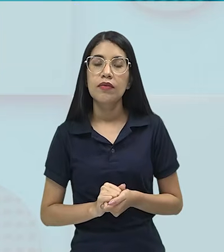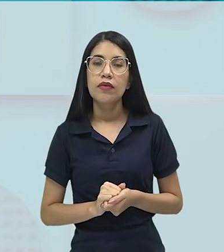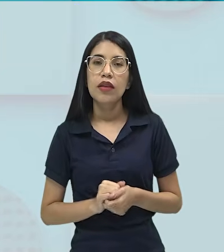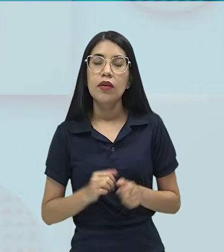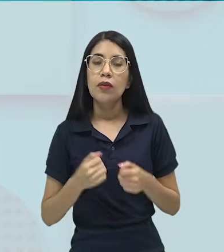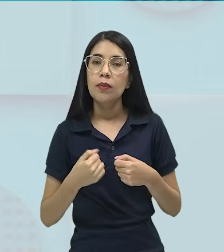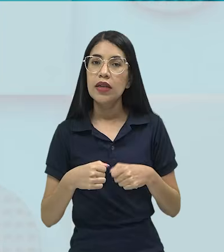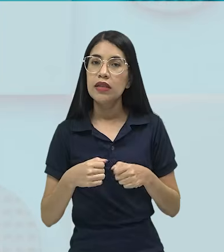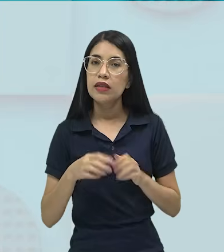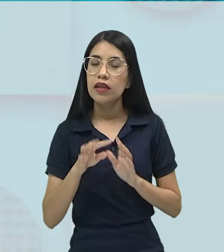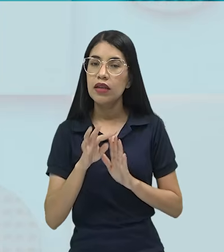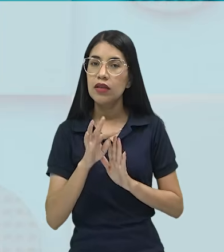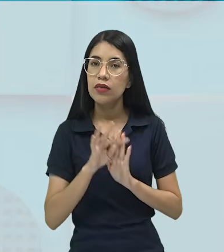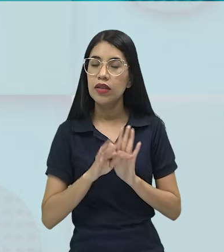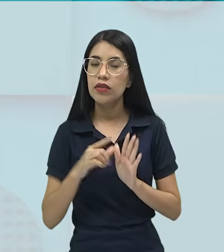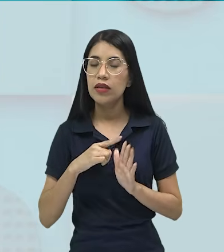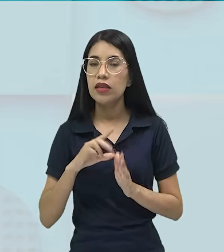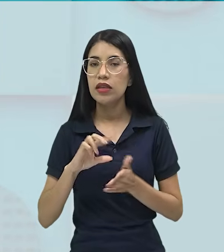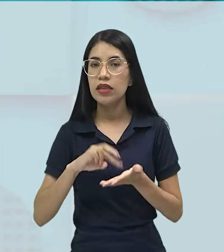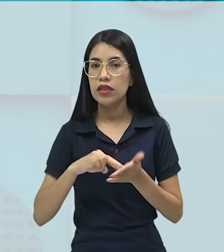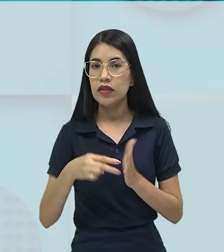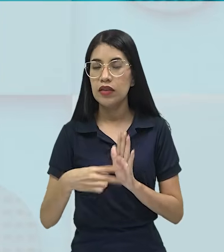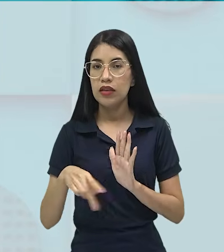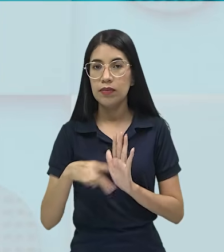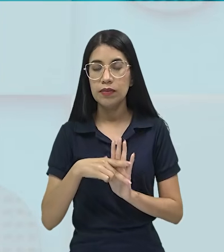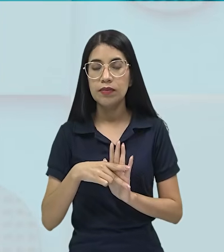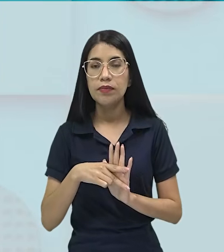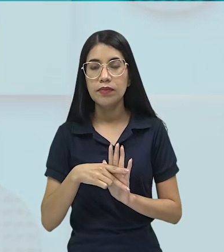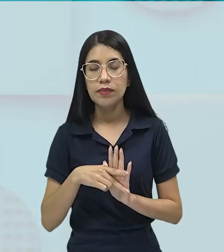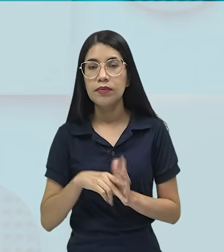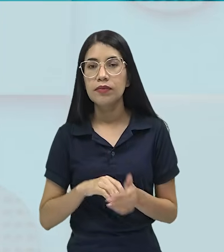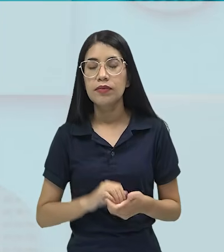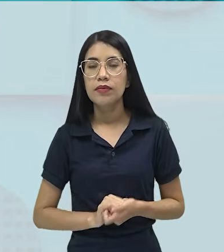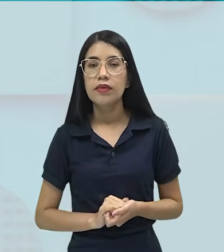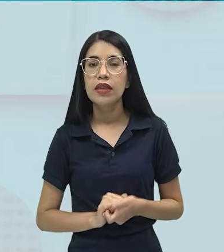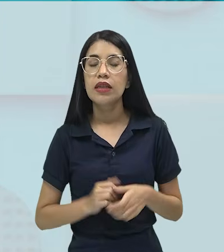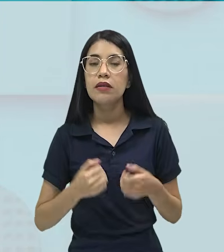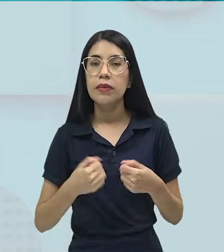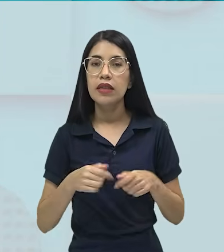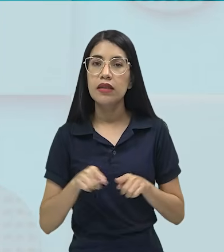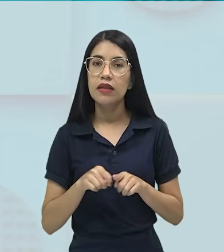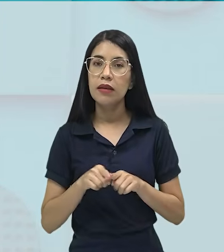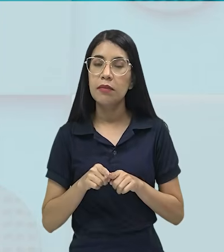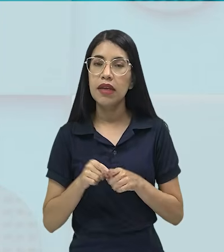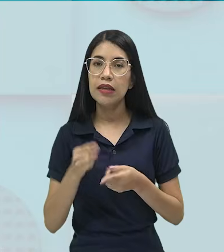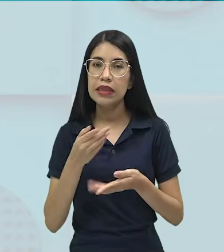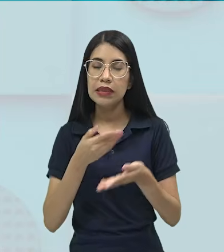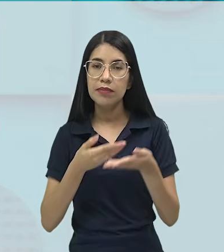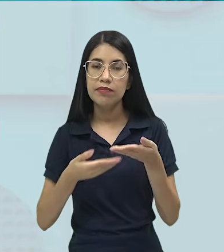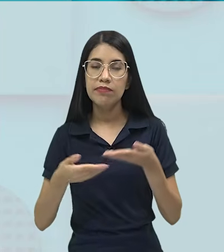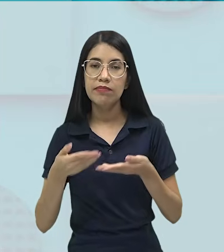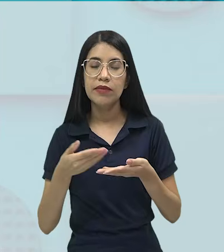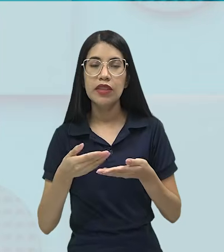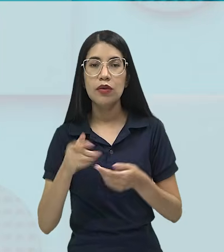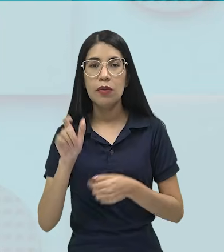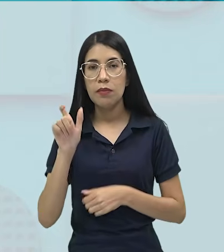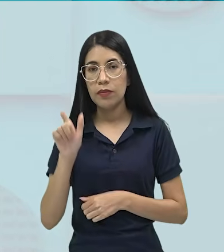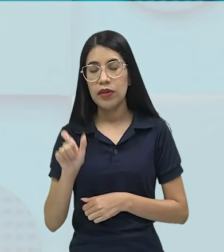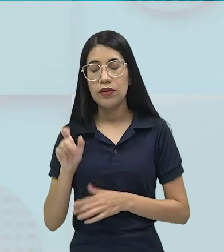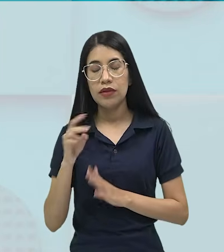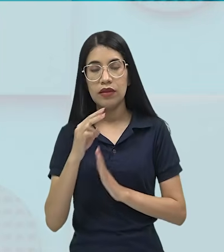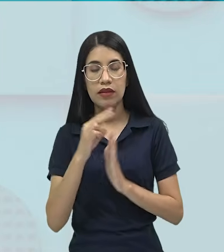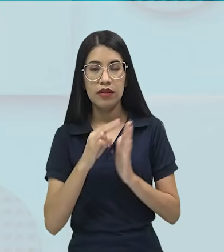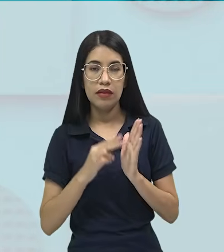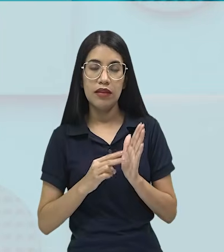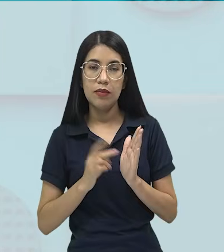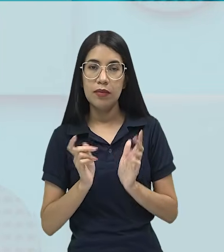que ter essa unidade significativa, ou seja, ela tem que ter um significado, ele tem que interagir com o leitor,